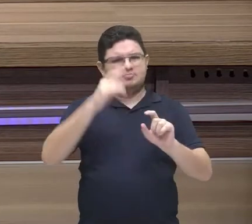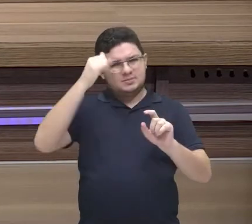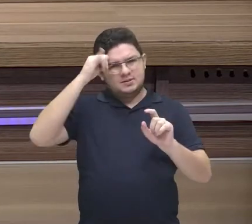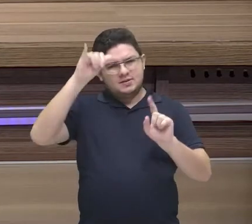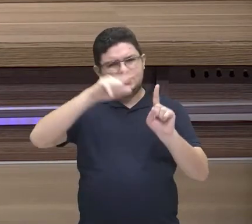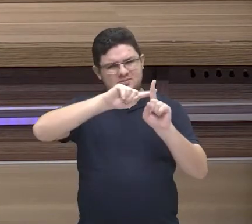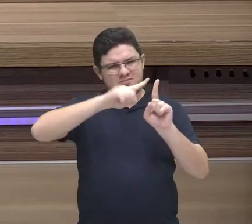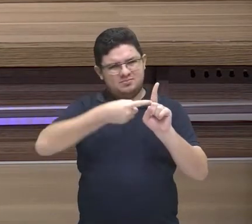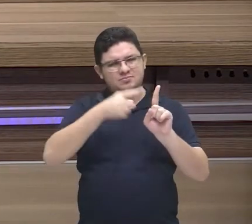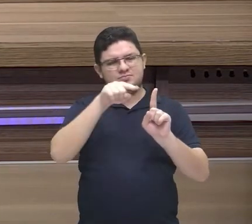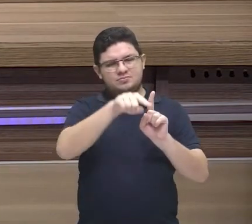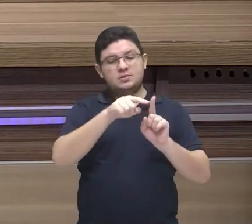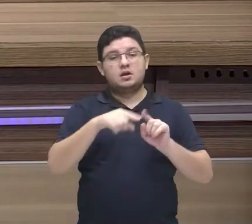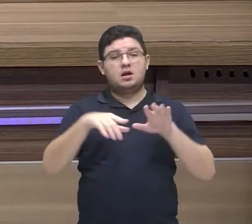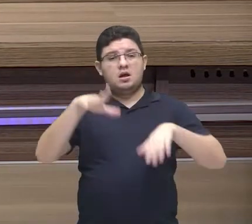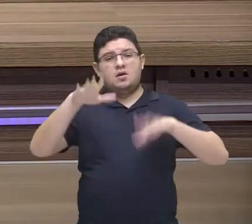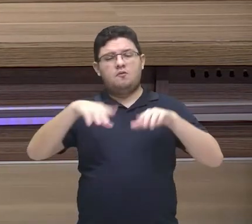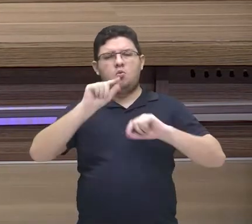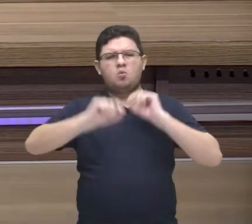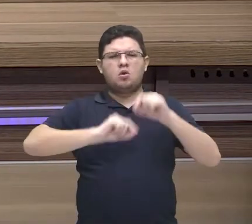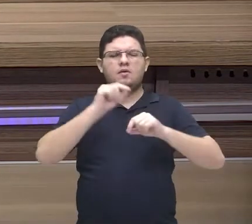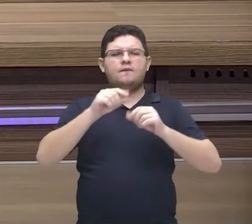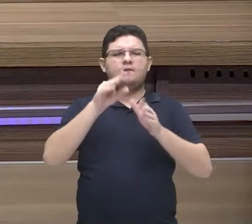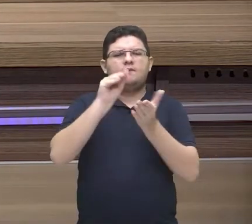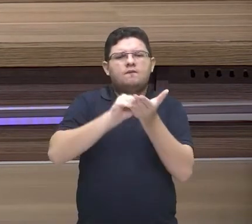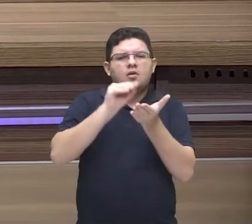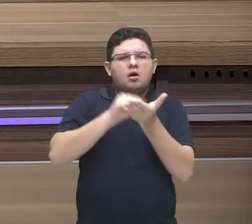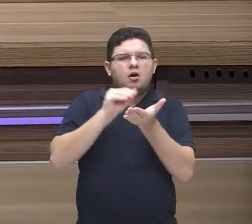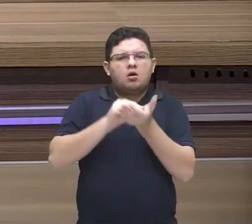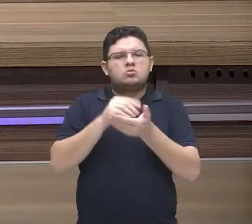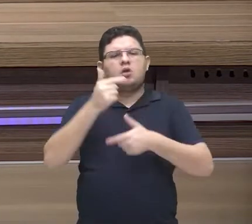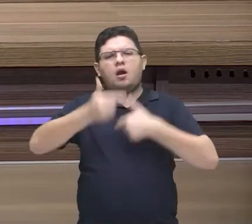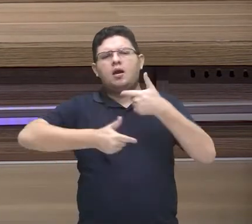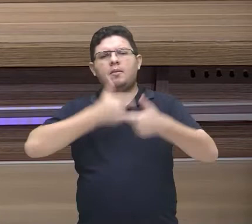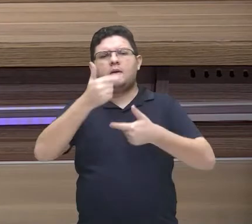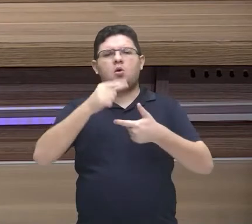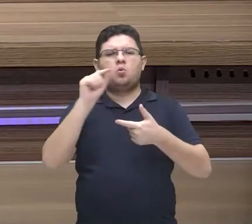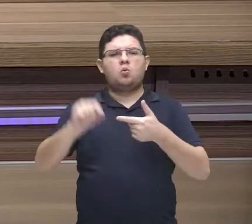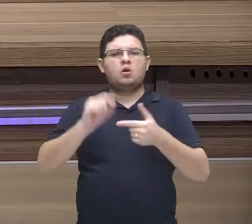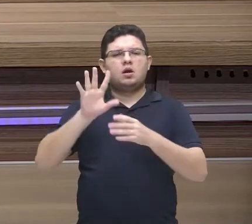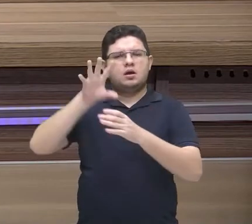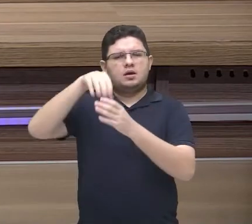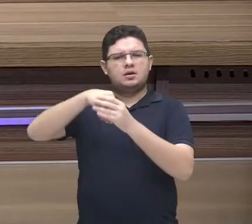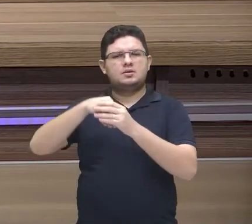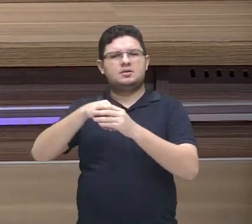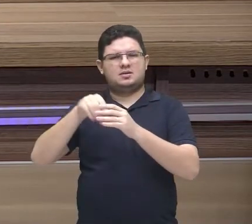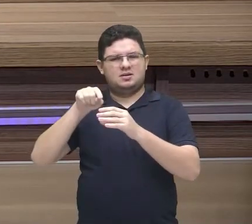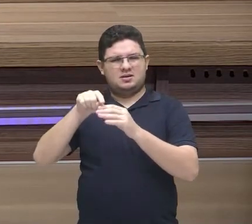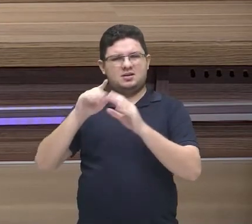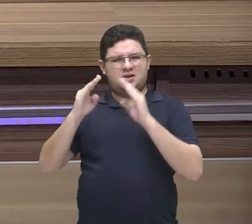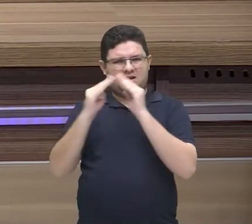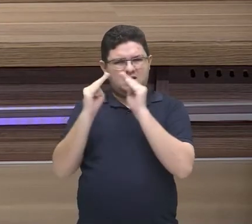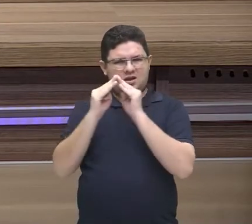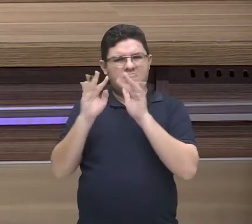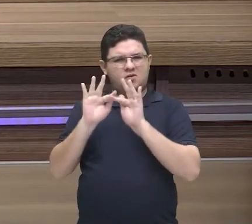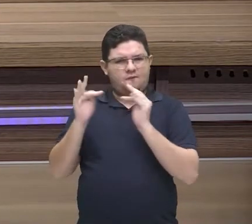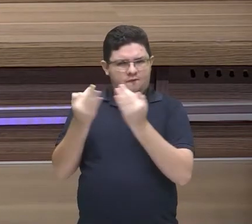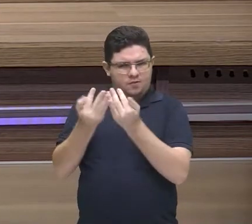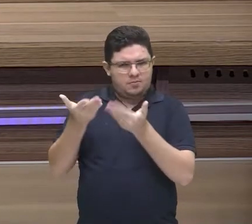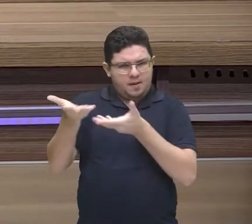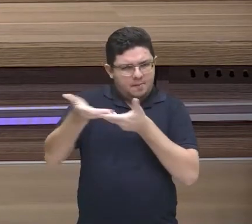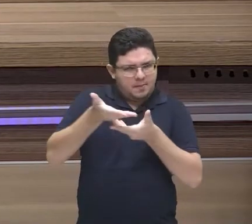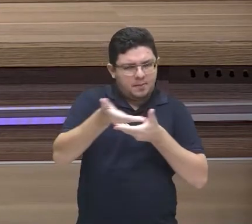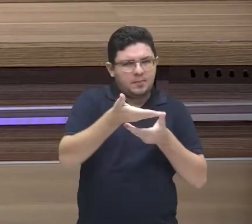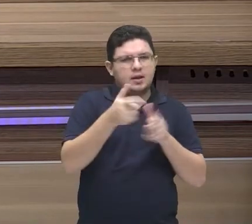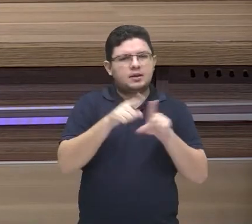falta de um trabalho muito grande dentro de casa, fora de casa, em todos os ambientes, fundamentalmente na